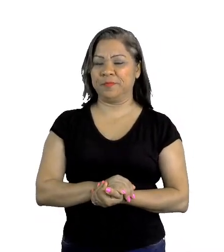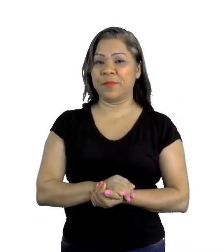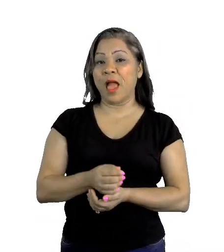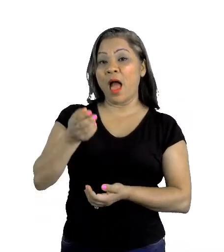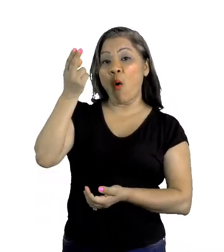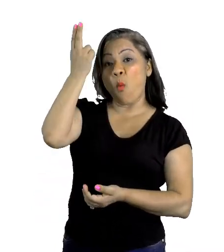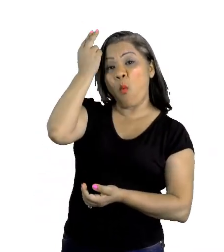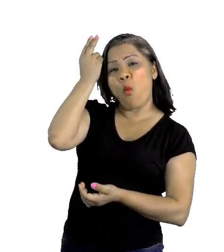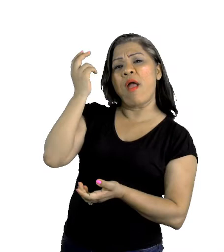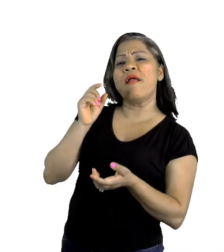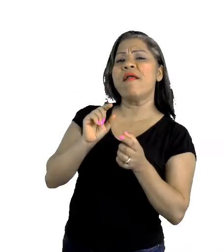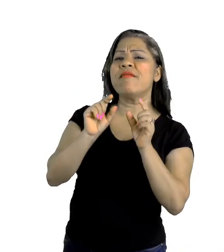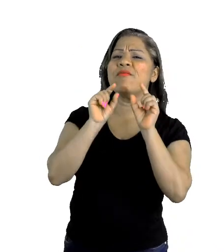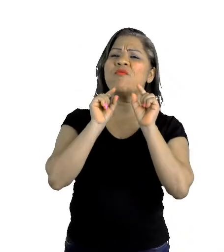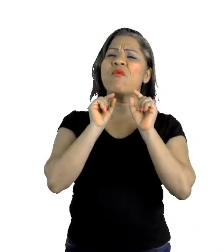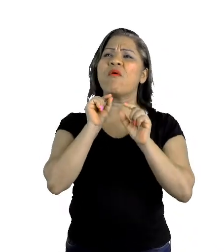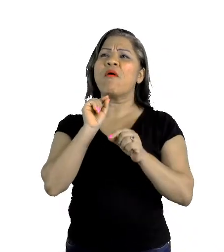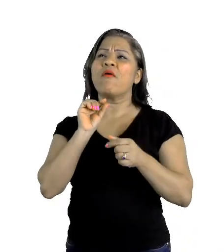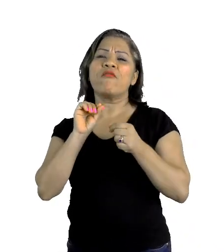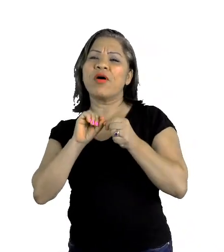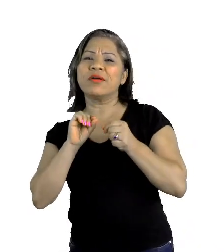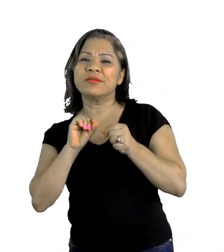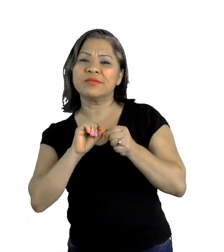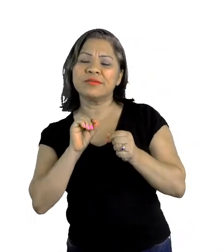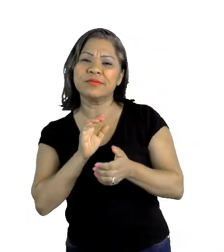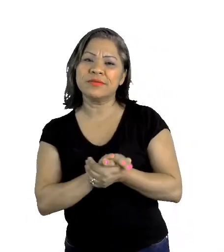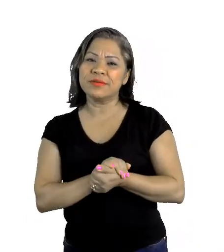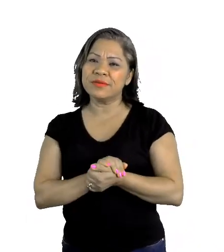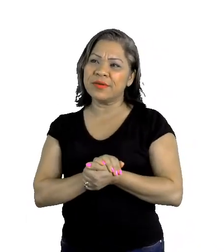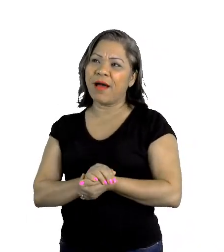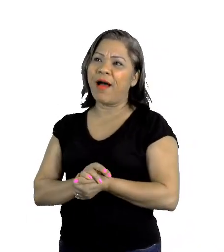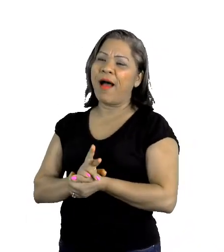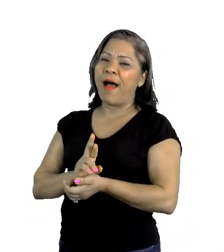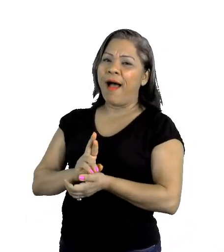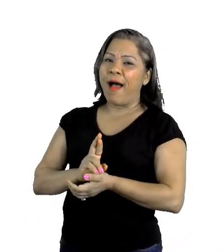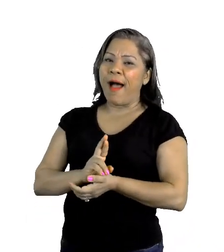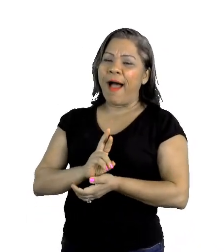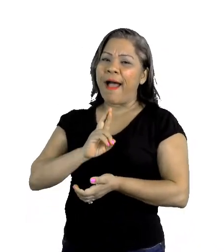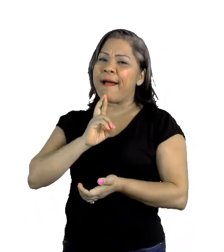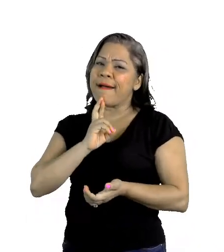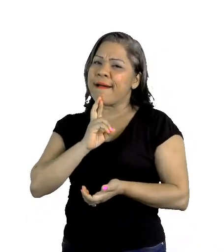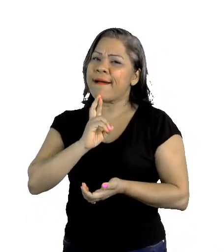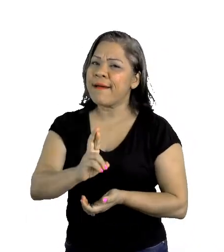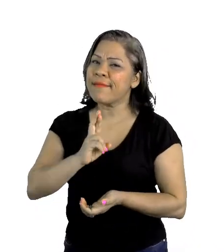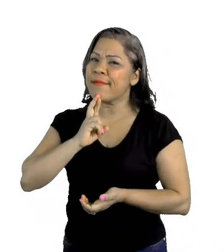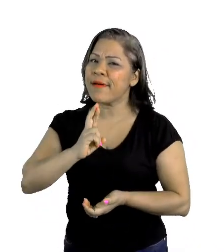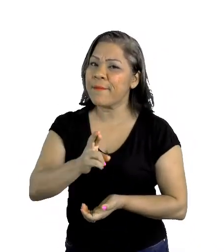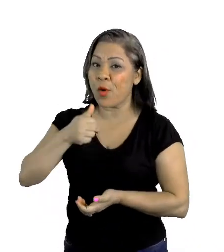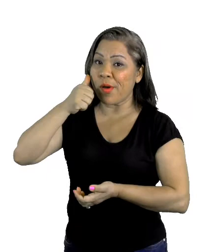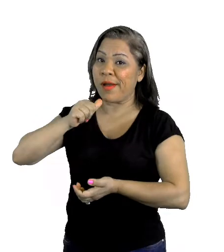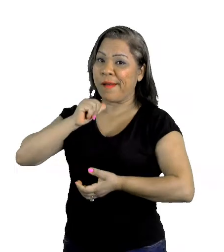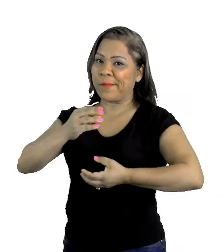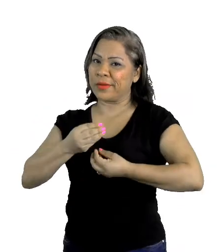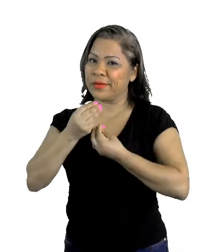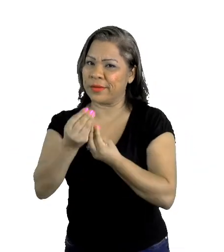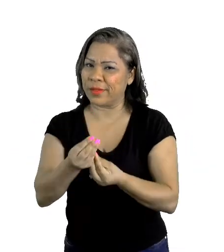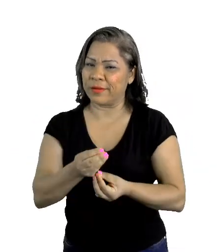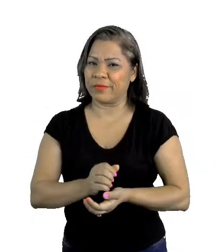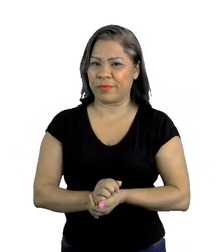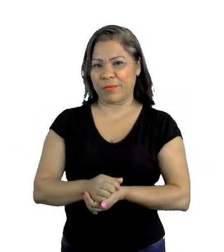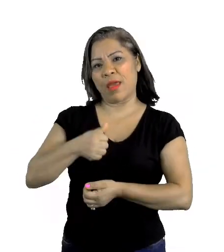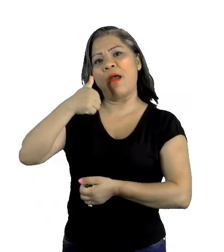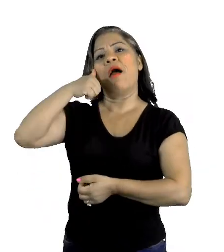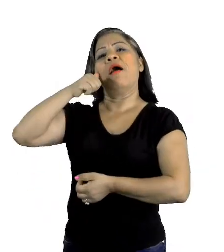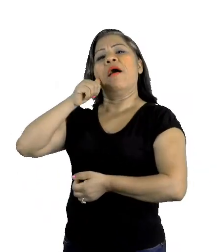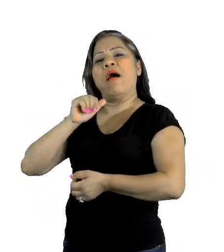coelho fazia a cada resposta que obtinha da menina? Ele conseguia a